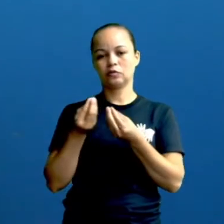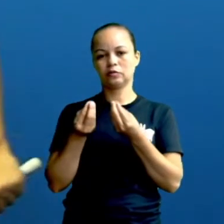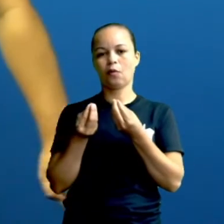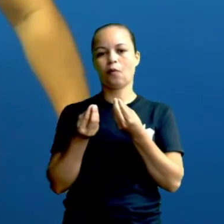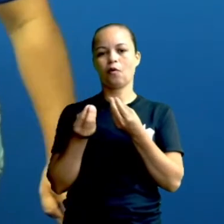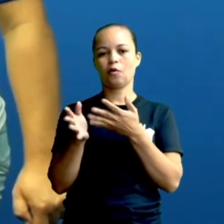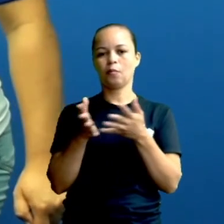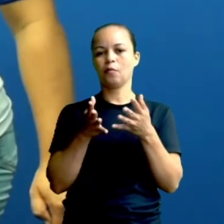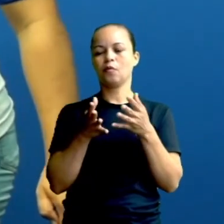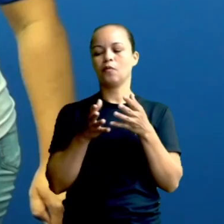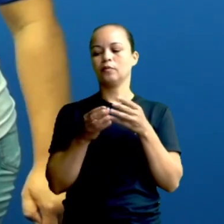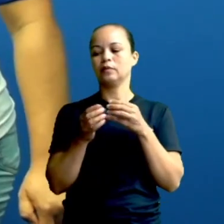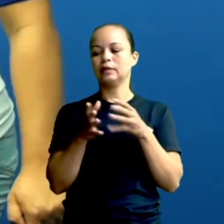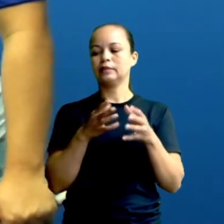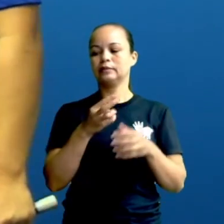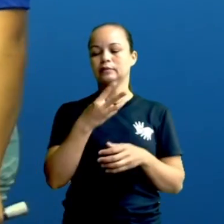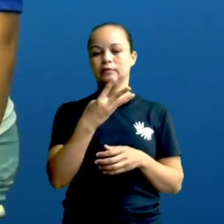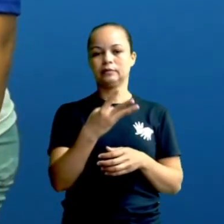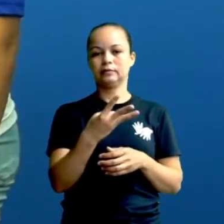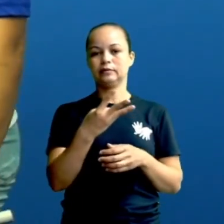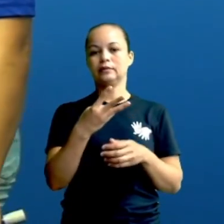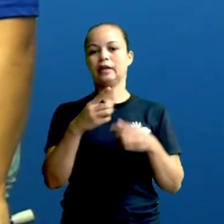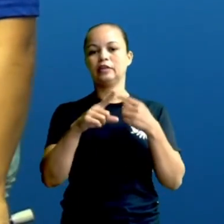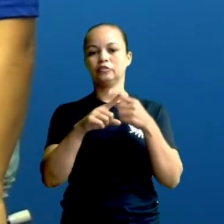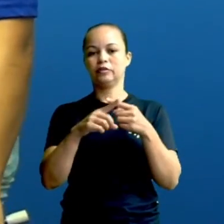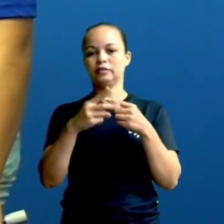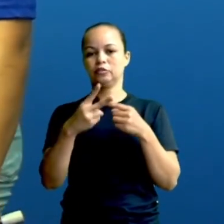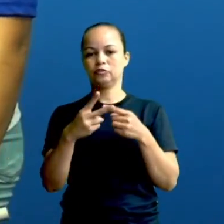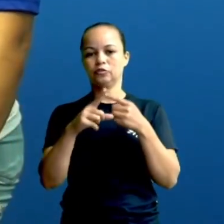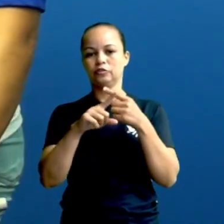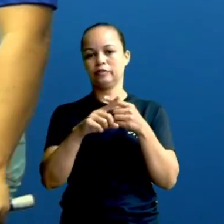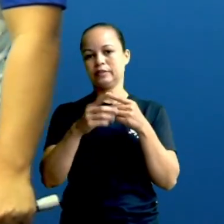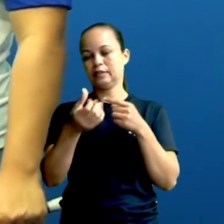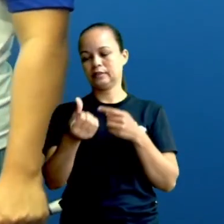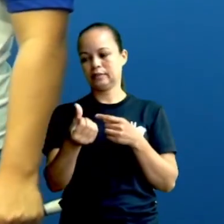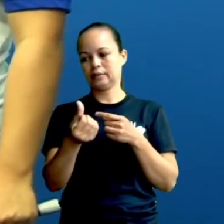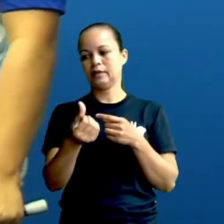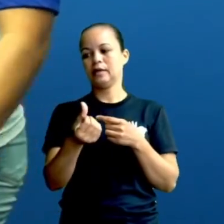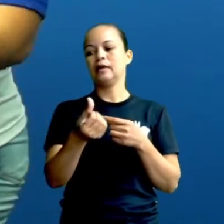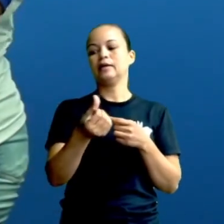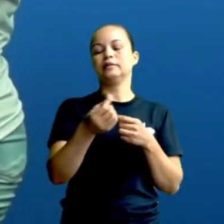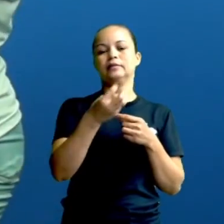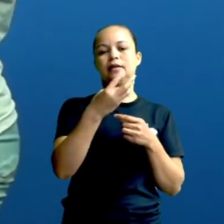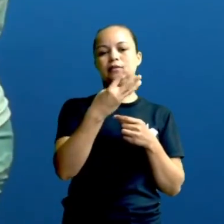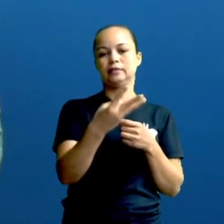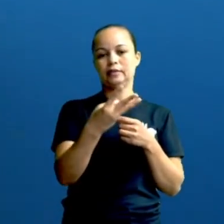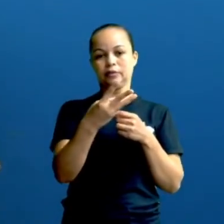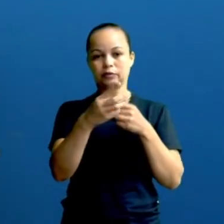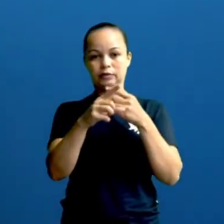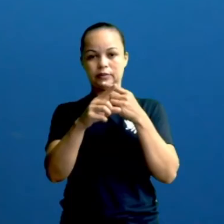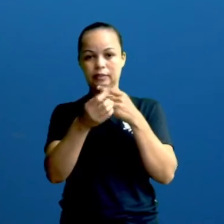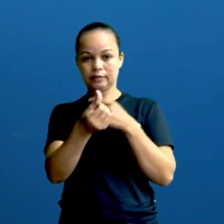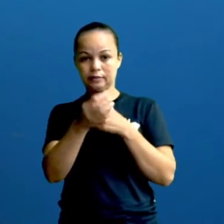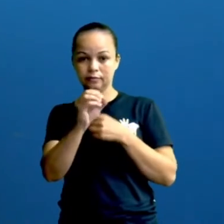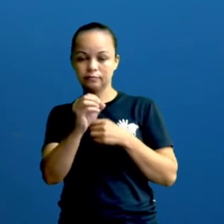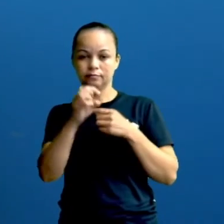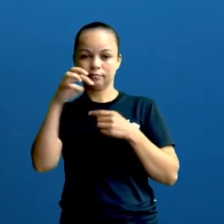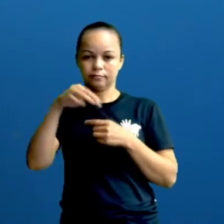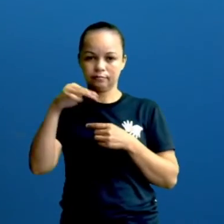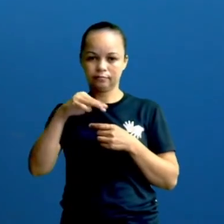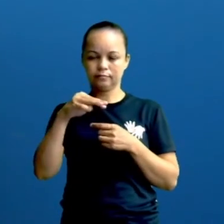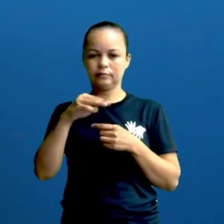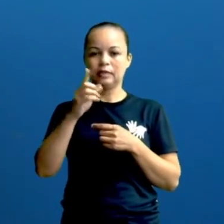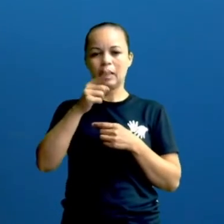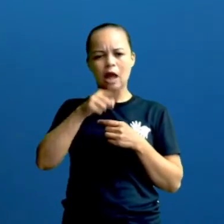fórmula, 3 vezes 2 vezes 60, 360 metros. Isso é